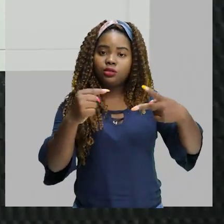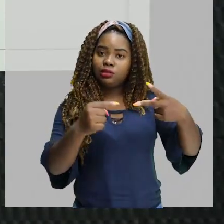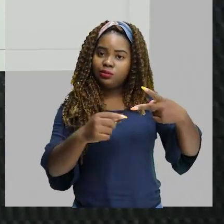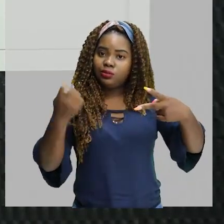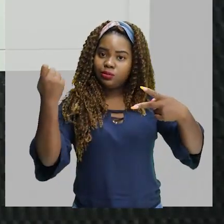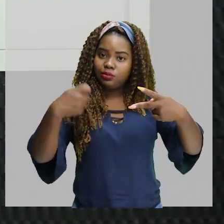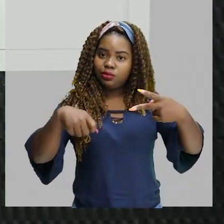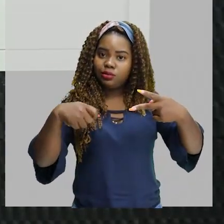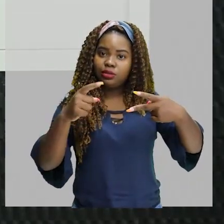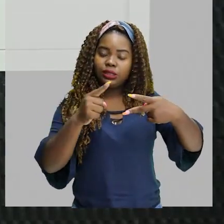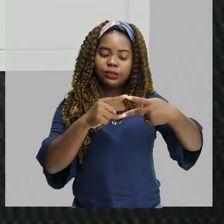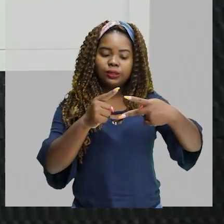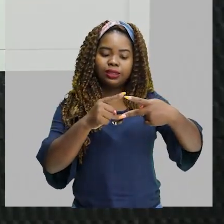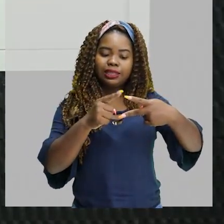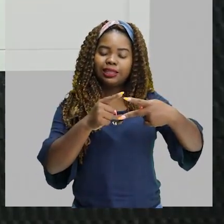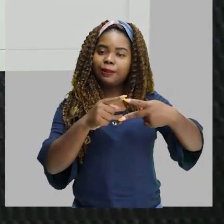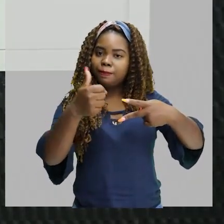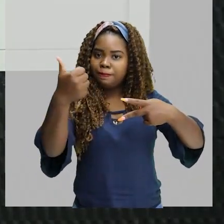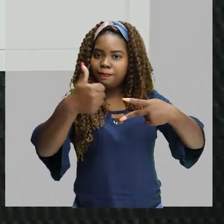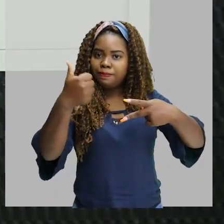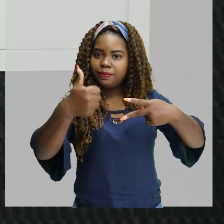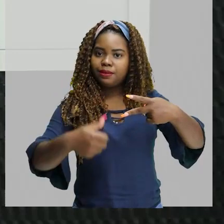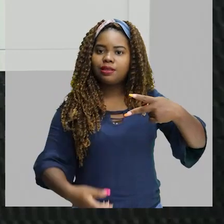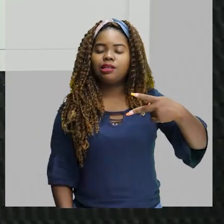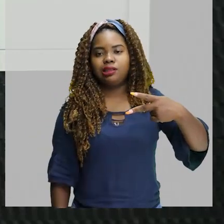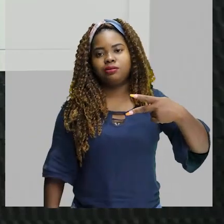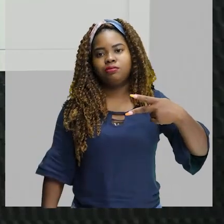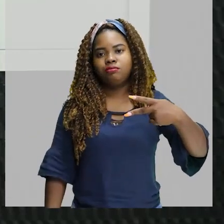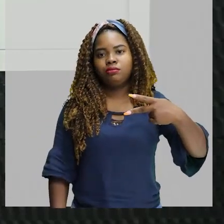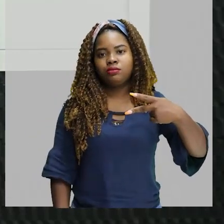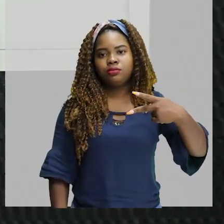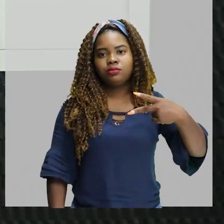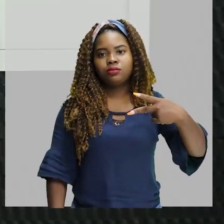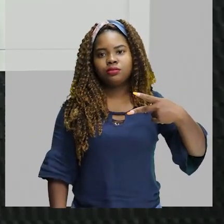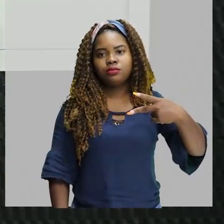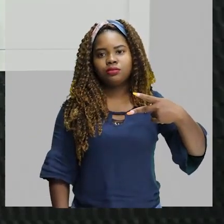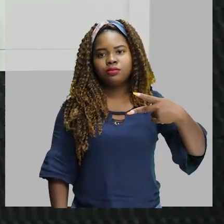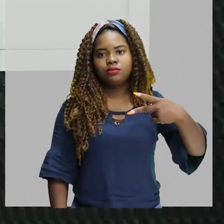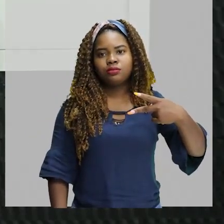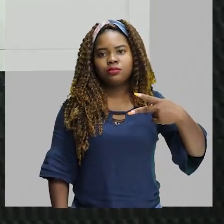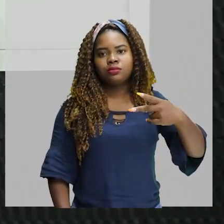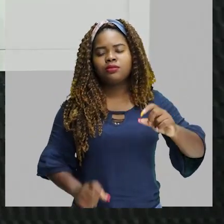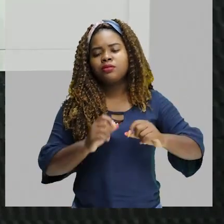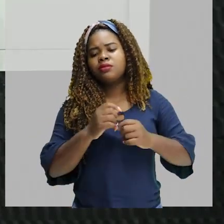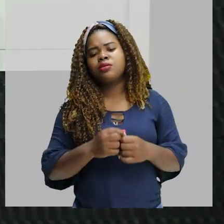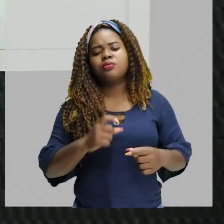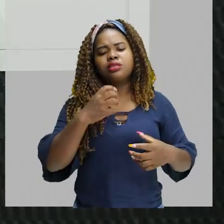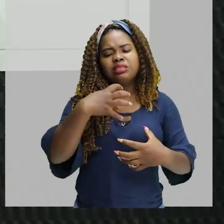Primeiro, você pode desenvolver uma espécie de indiferença a isso,